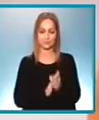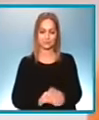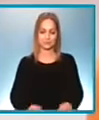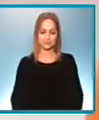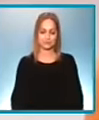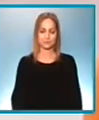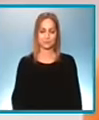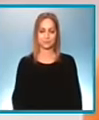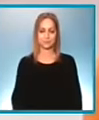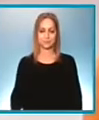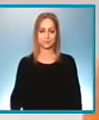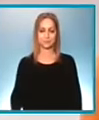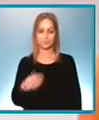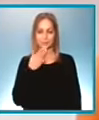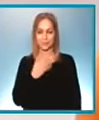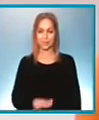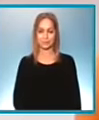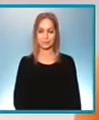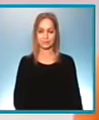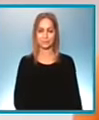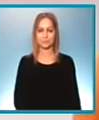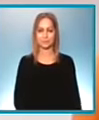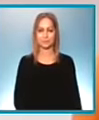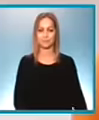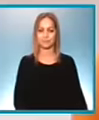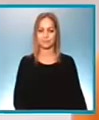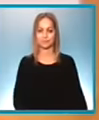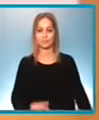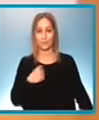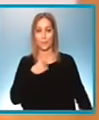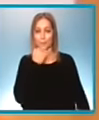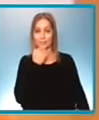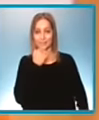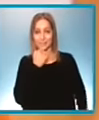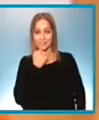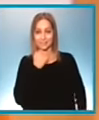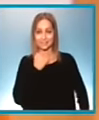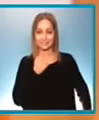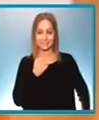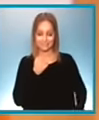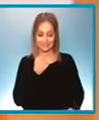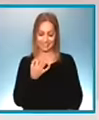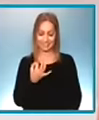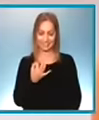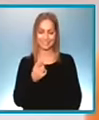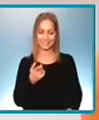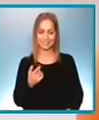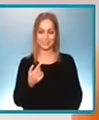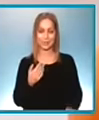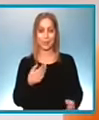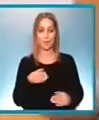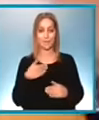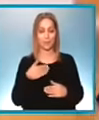Do meu coração. Obrigada. Bom, antes de continuarmos... Fico muito contente. Ficou contente, Maia? Sim. Muito bem. Então, temos